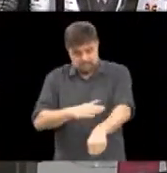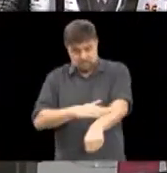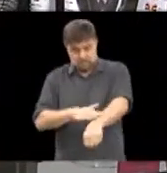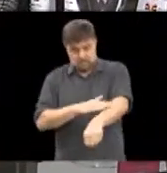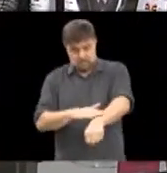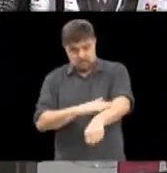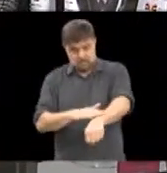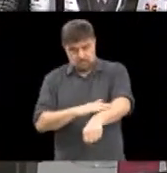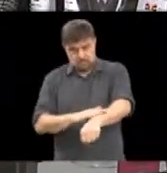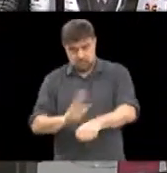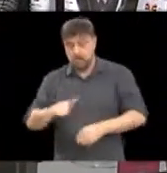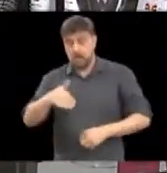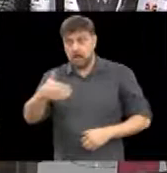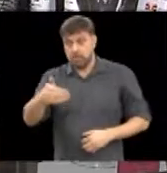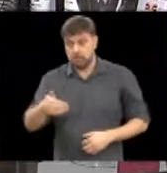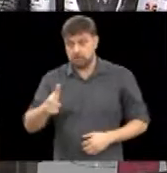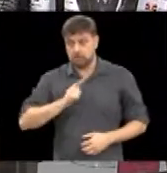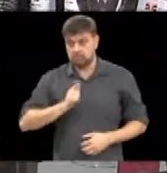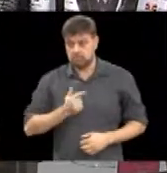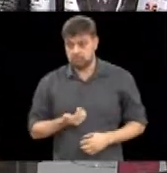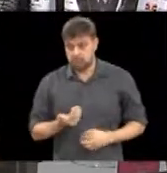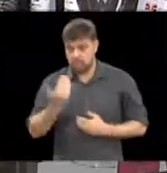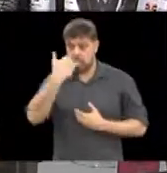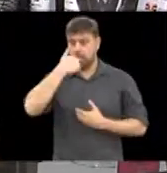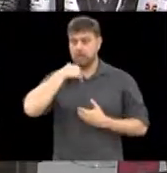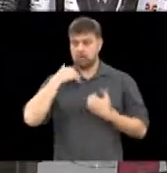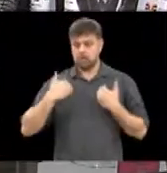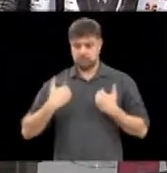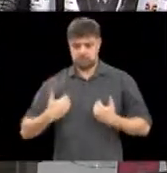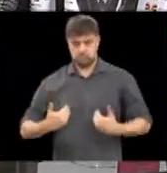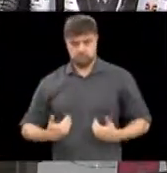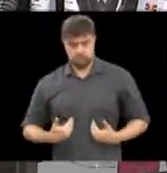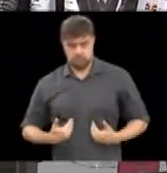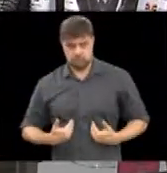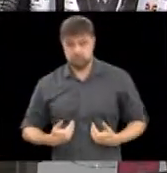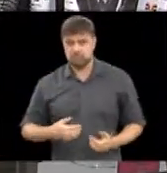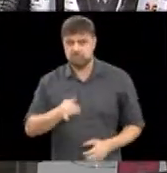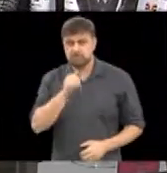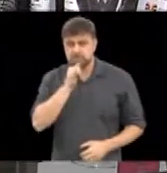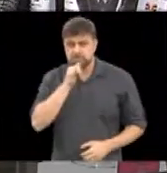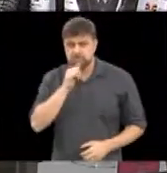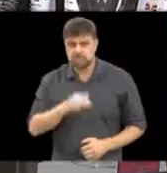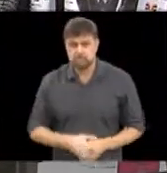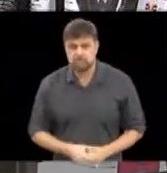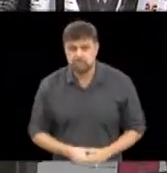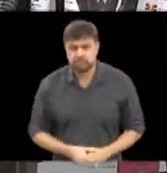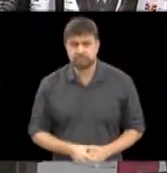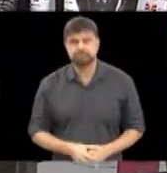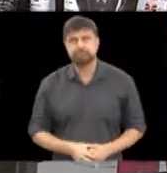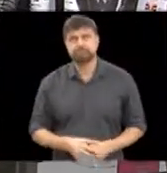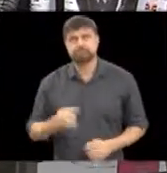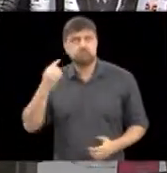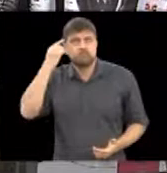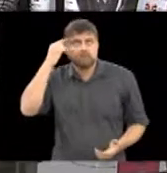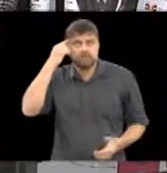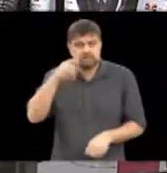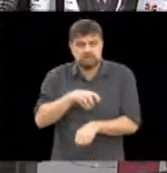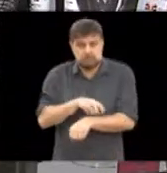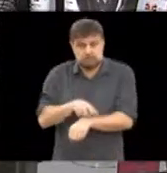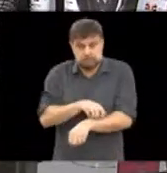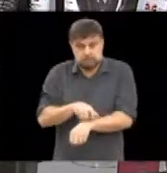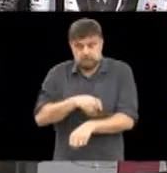pele. Quando ela é mais profunda, tipo a alergia, se torna